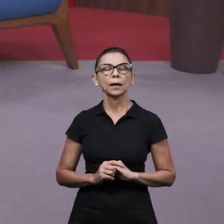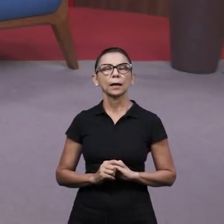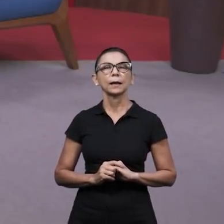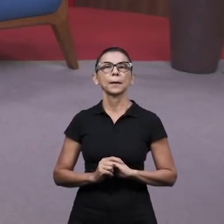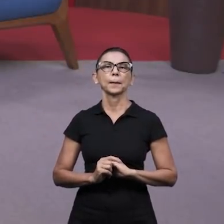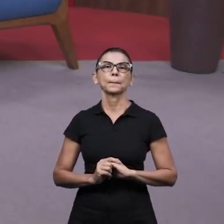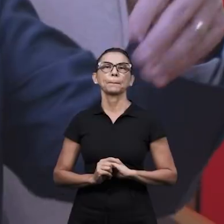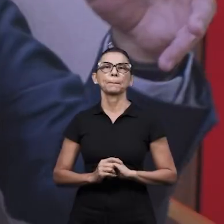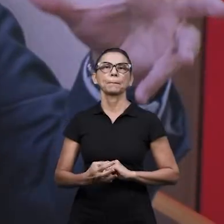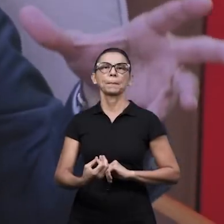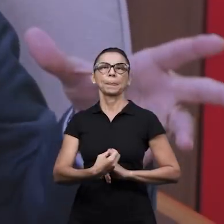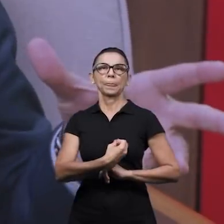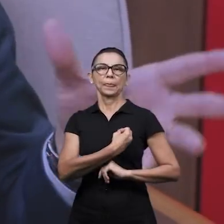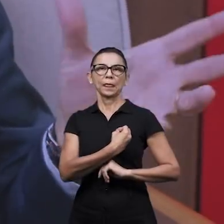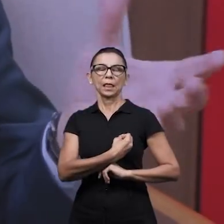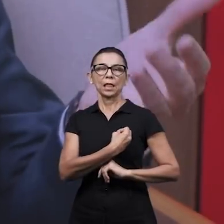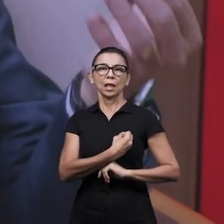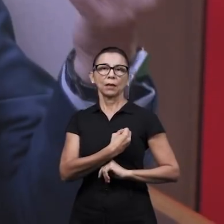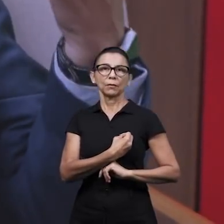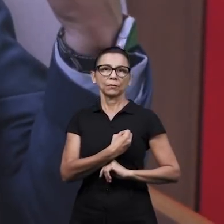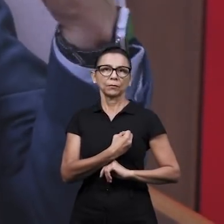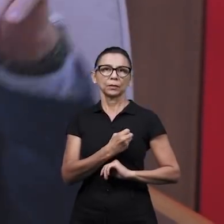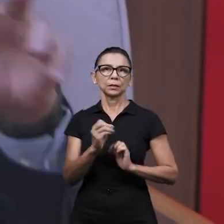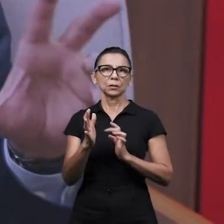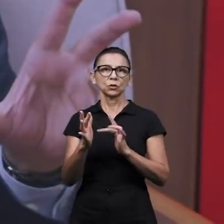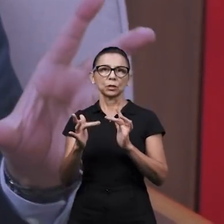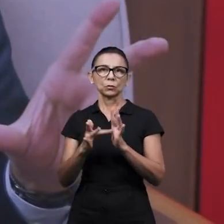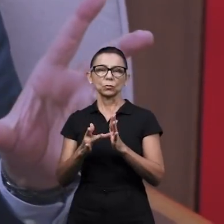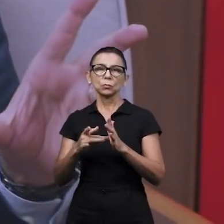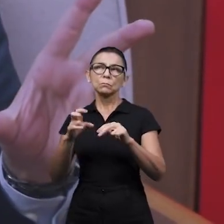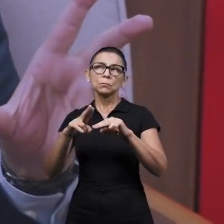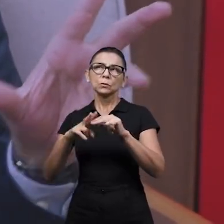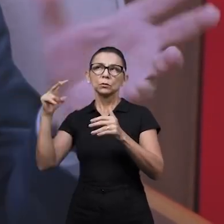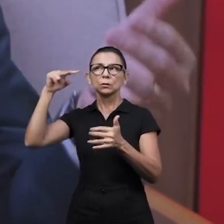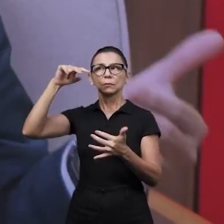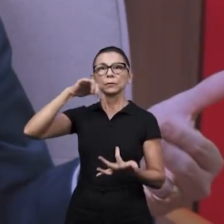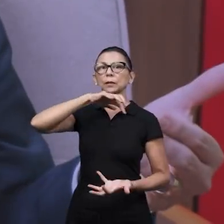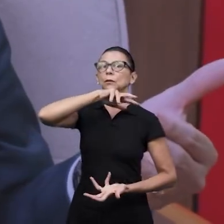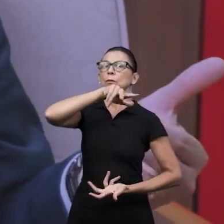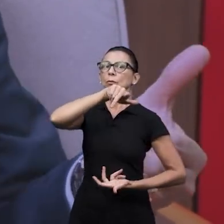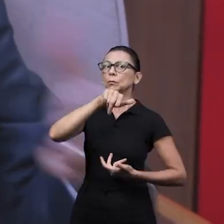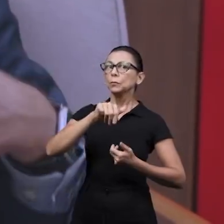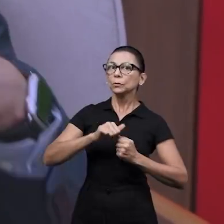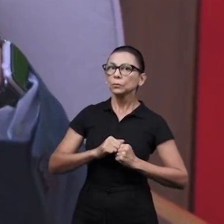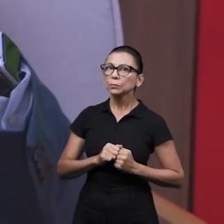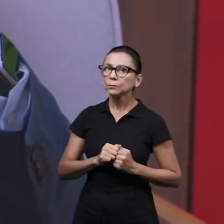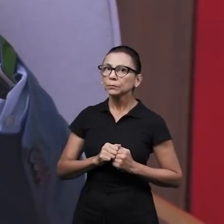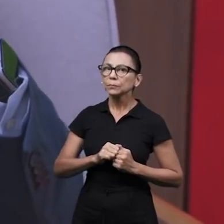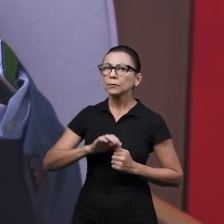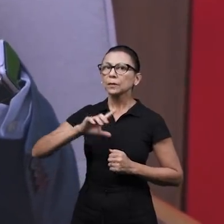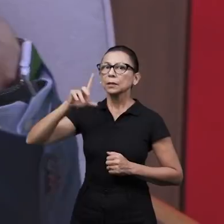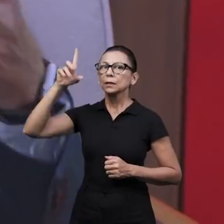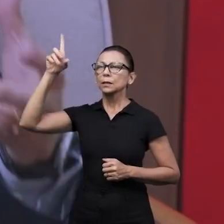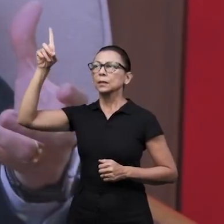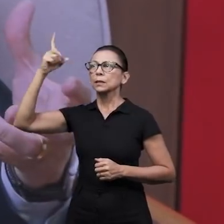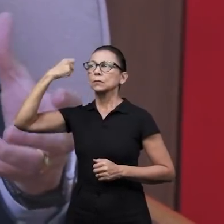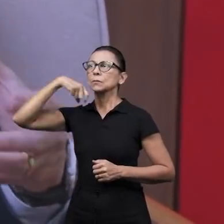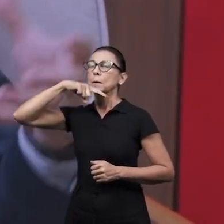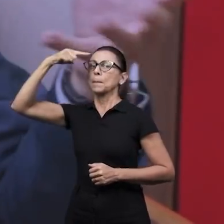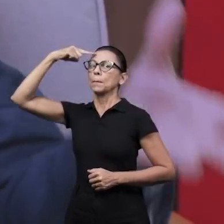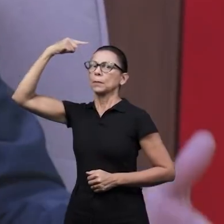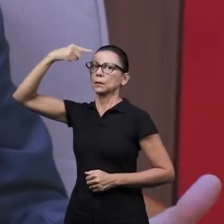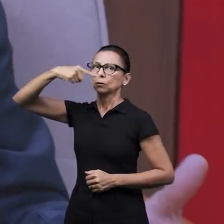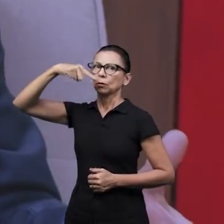sua vinda a este mundo. Deus o enviou, Deus Pai, por amor a nós, ao